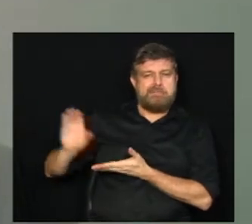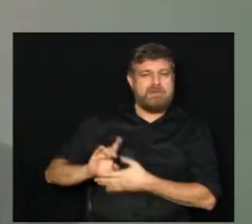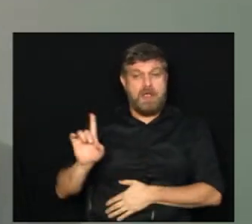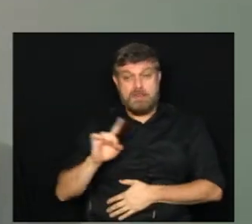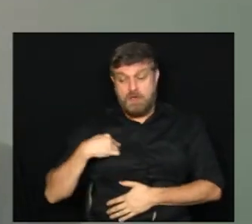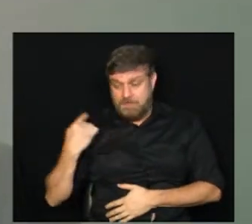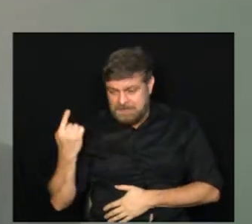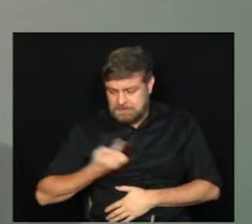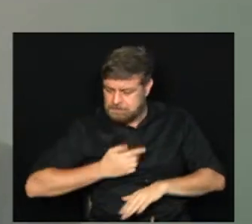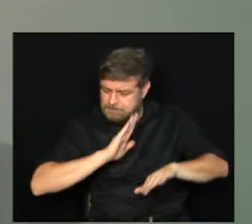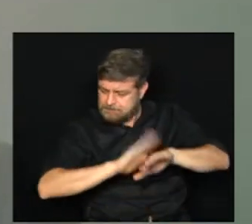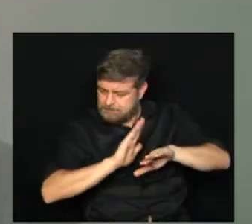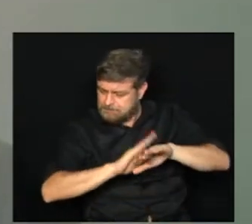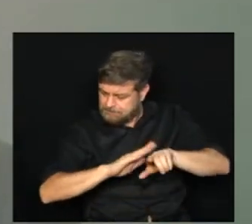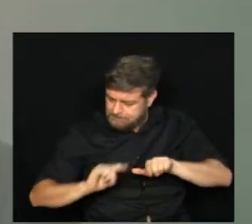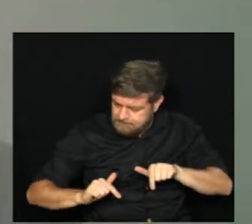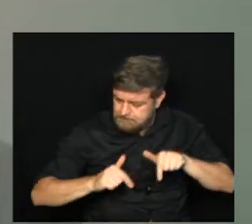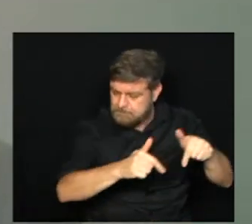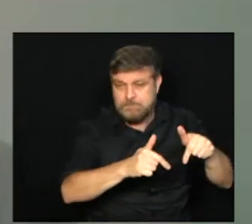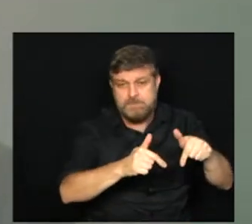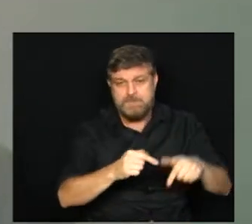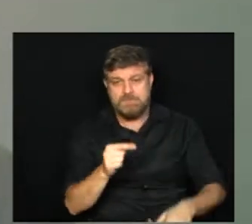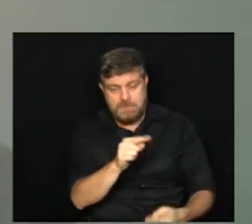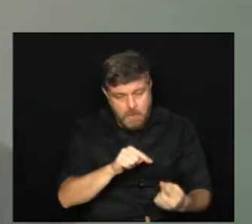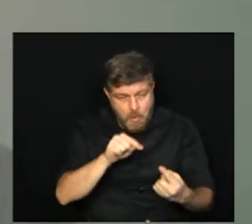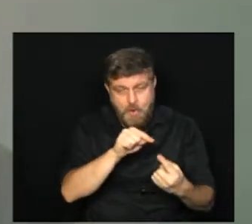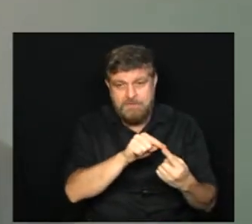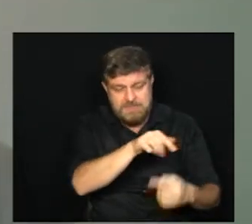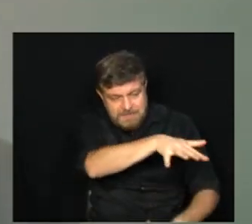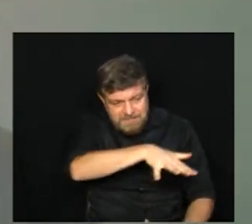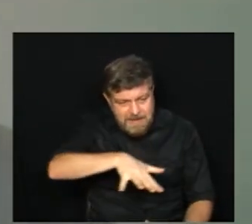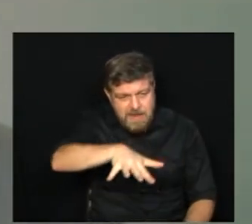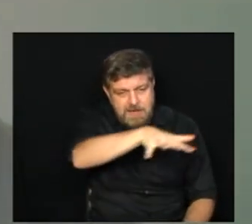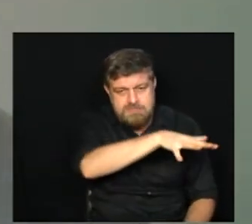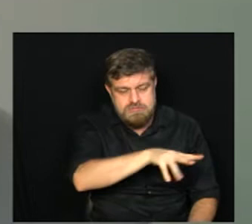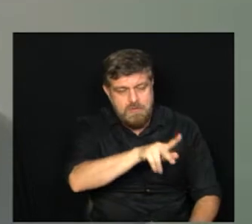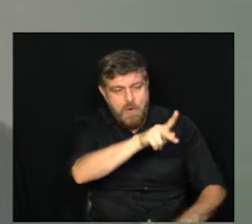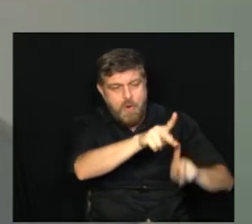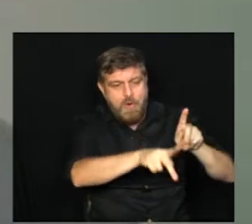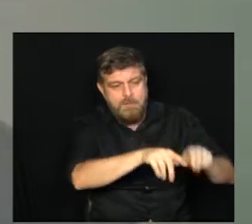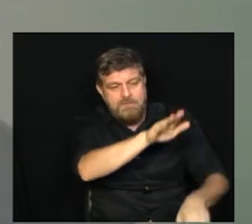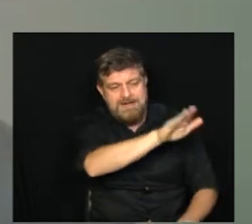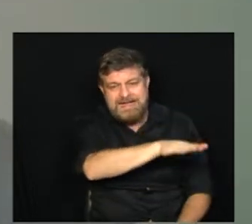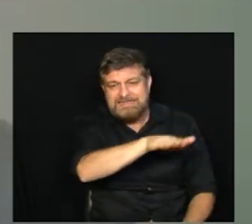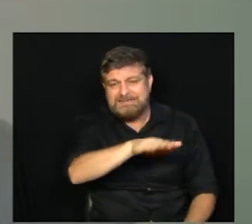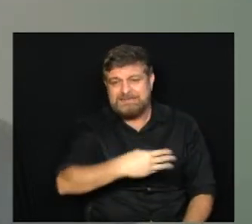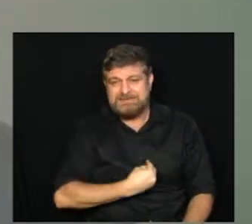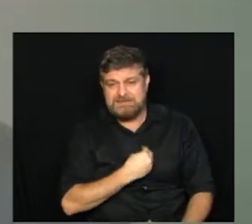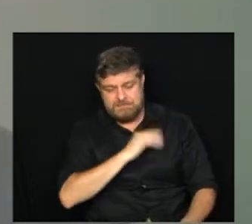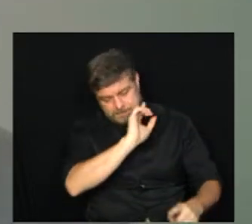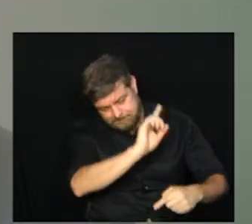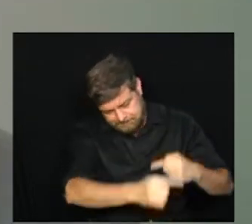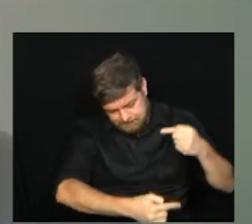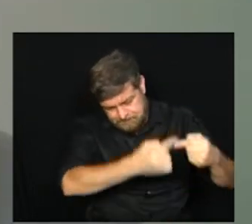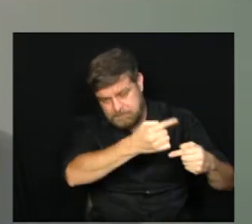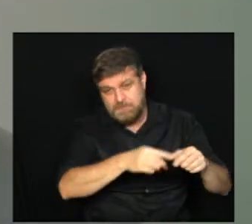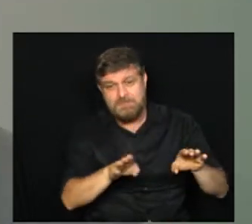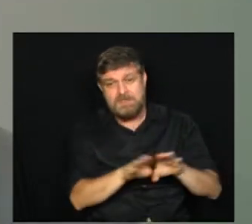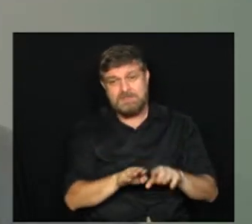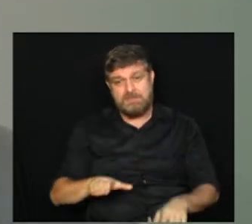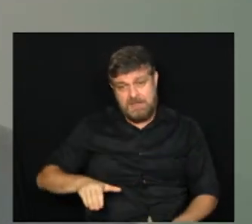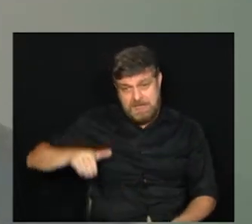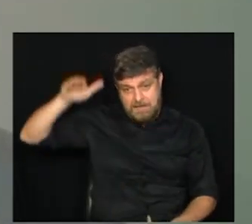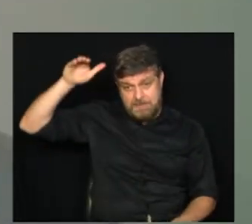construindo ações que possam mudar a realidade dessas crianças e, consequentemente, dos cuidadores